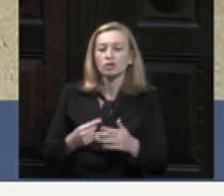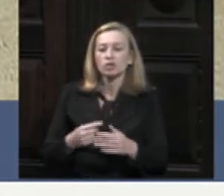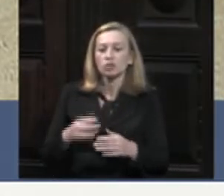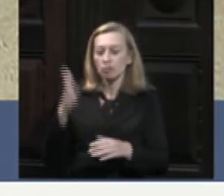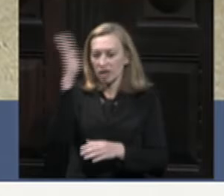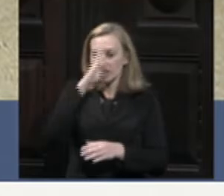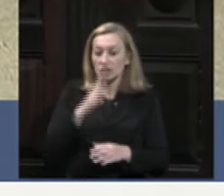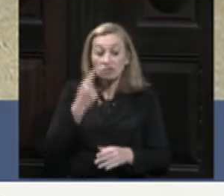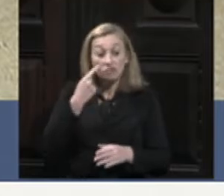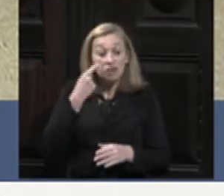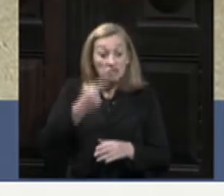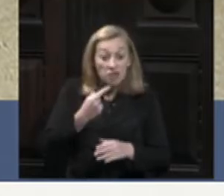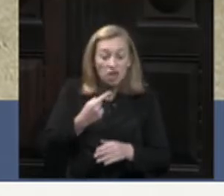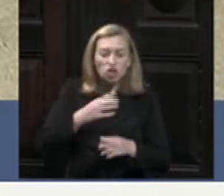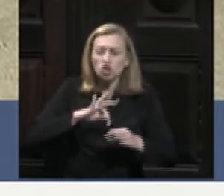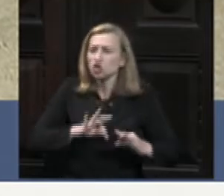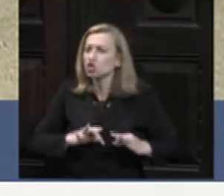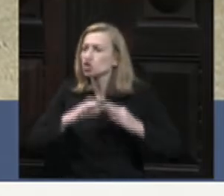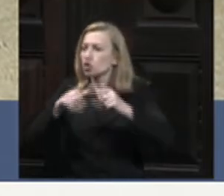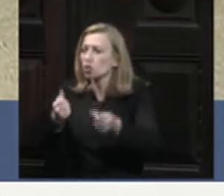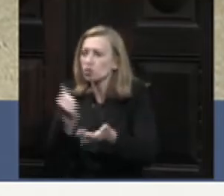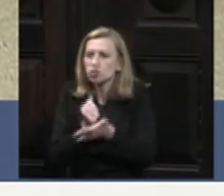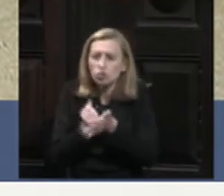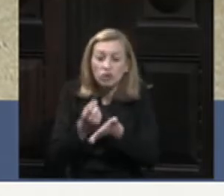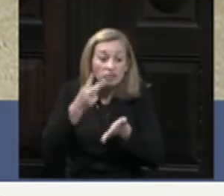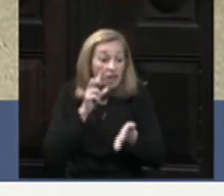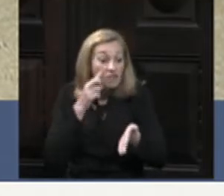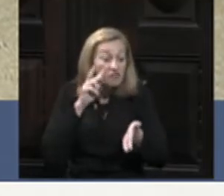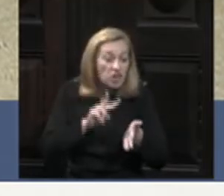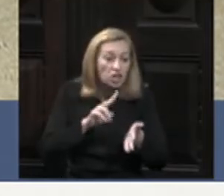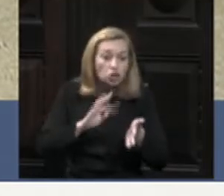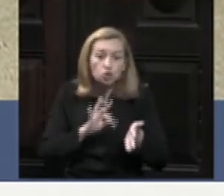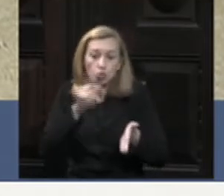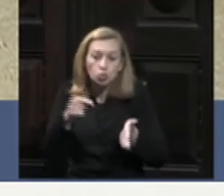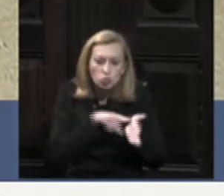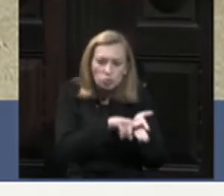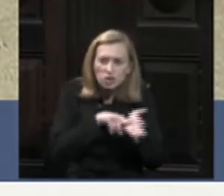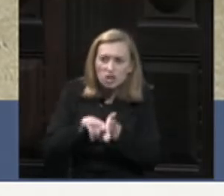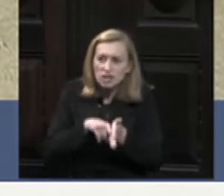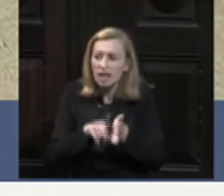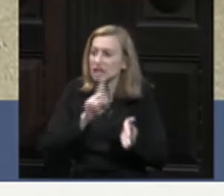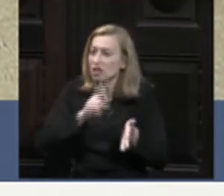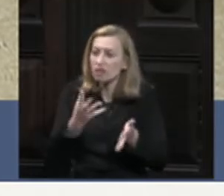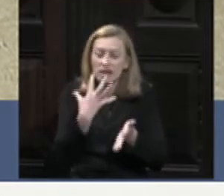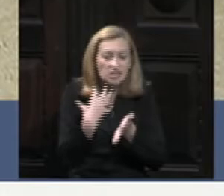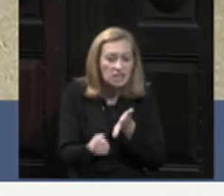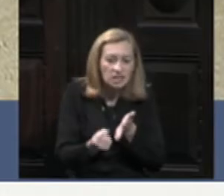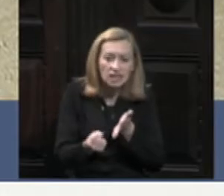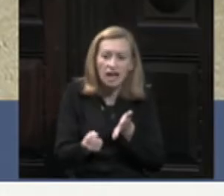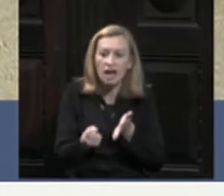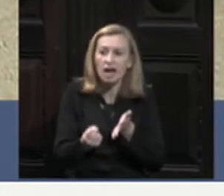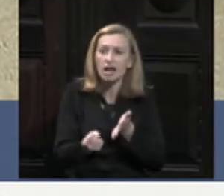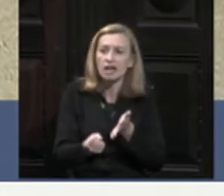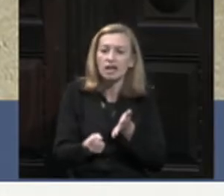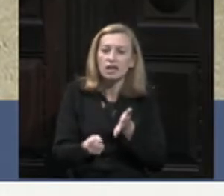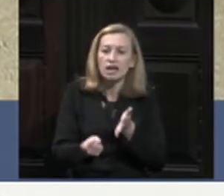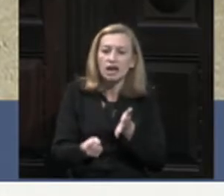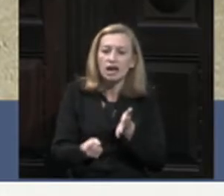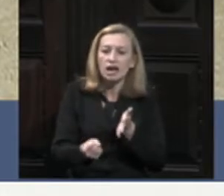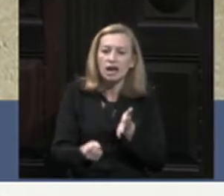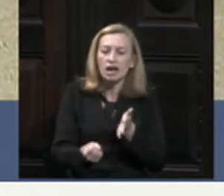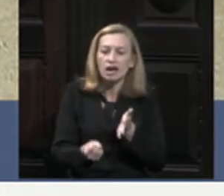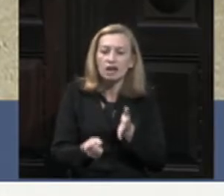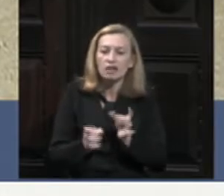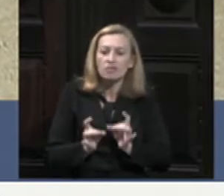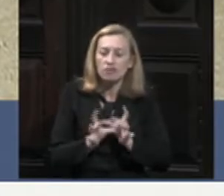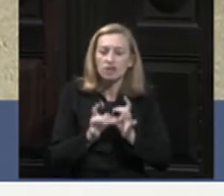rever, não prosperarão, não colocarão as garras nas riquezas do nosso país, especialmente